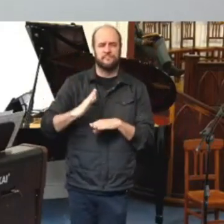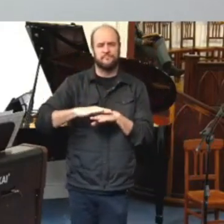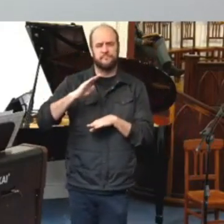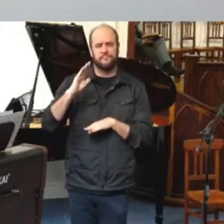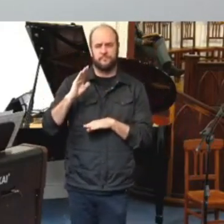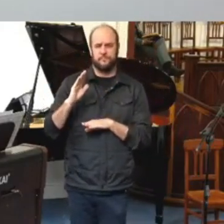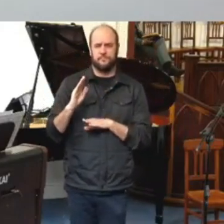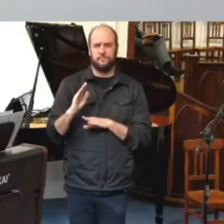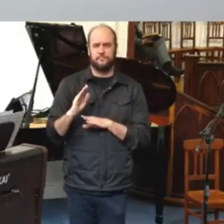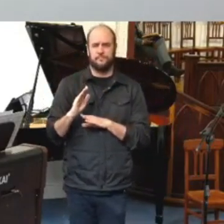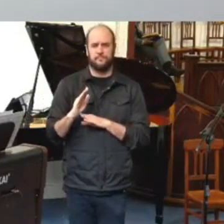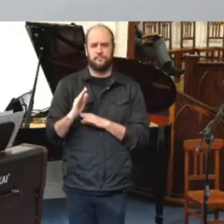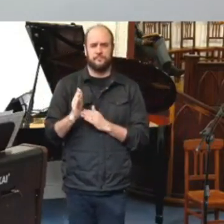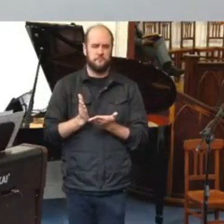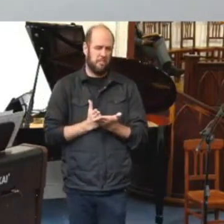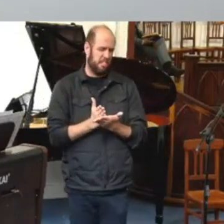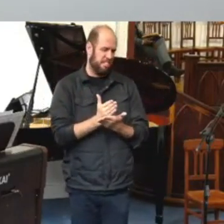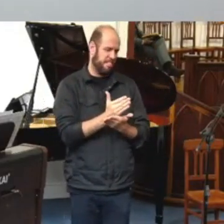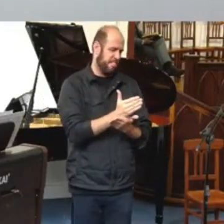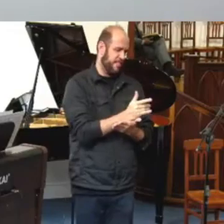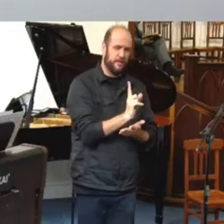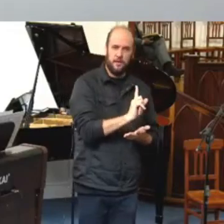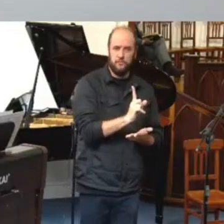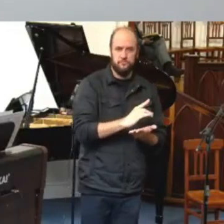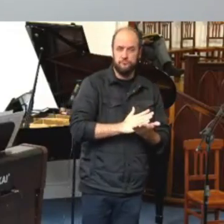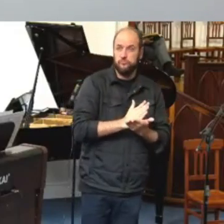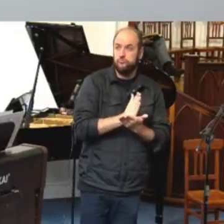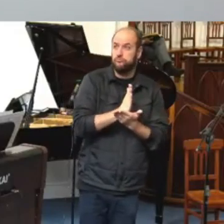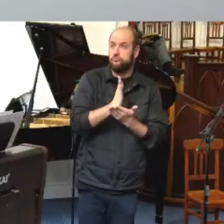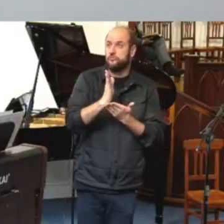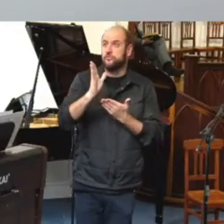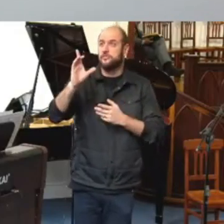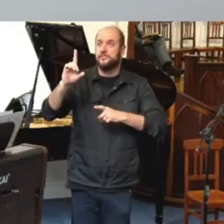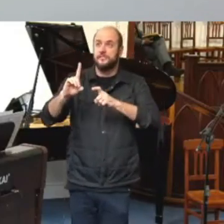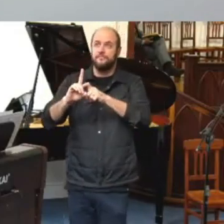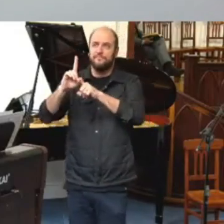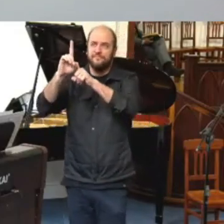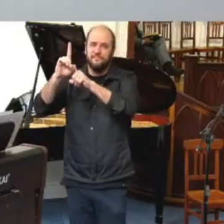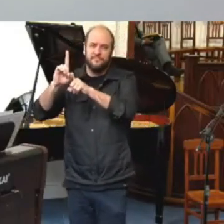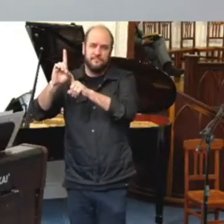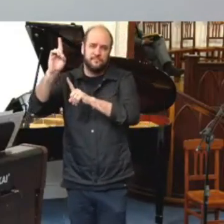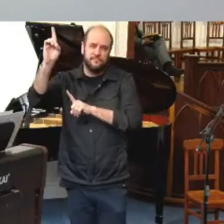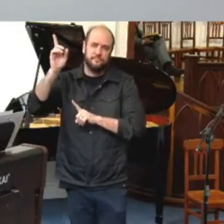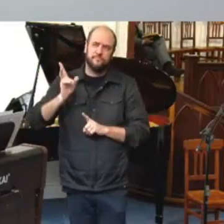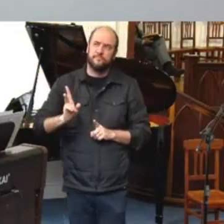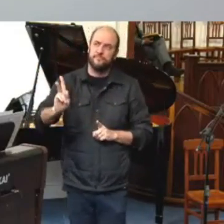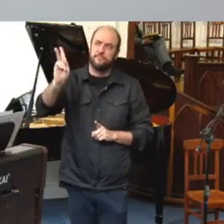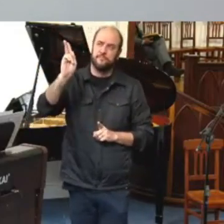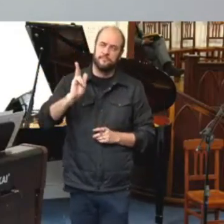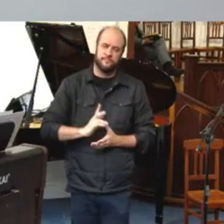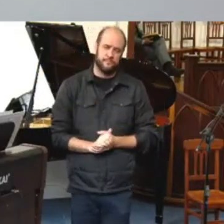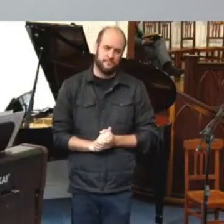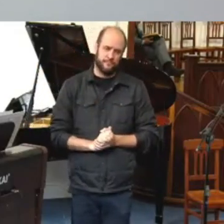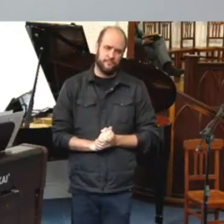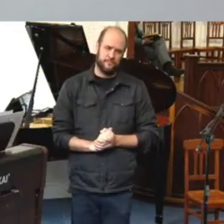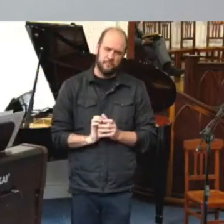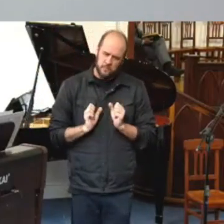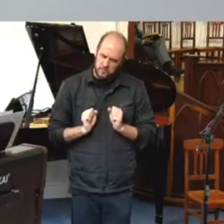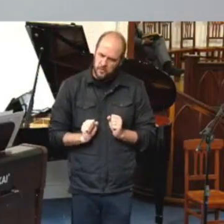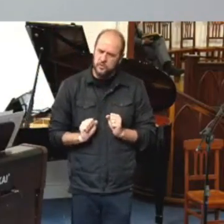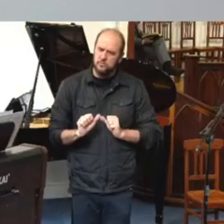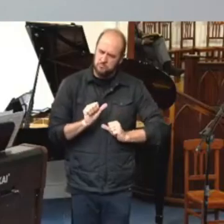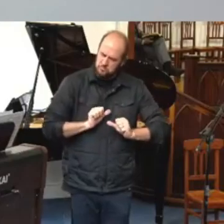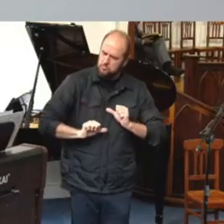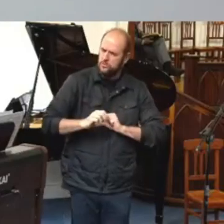nos levar a uma dependência própria em nós, a uma dependência própria naquele que é o único que pode restaurar a